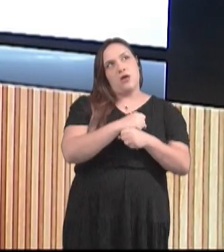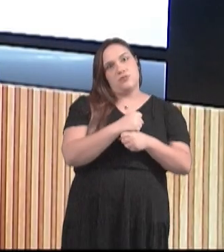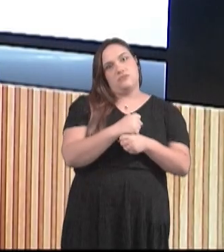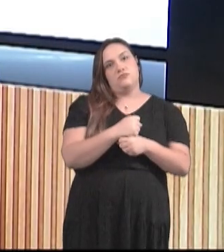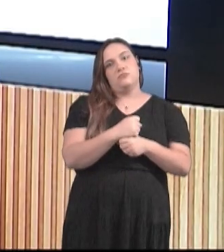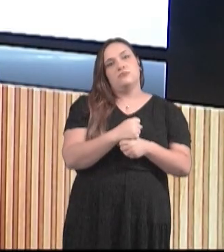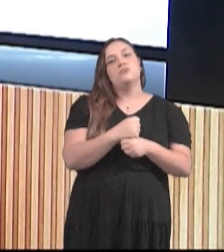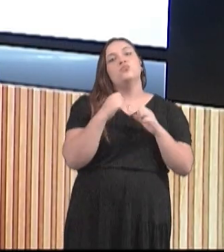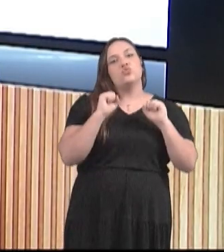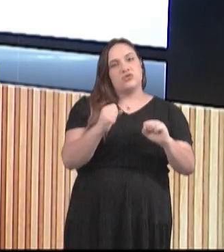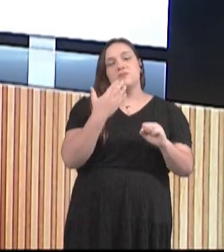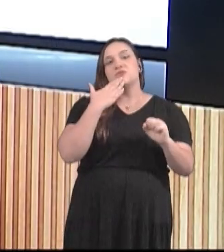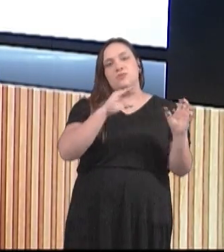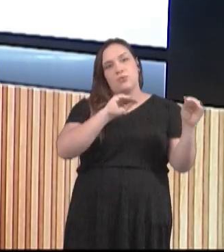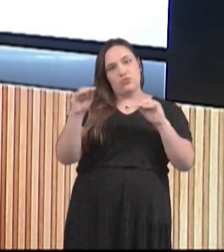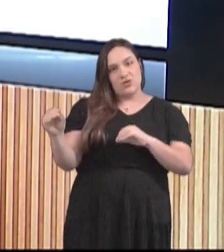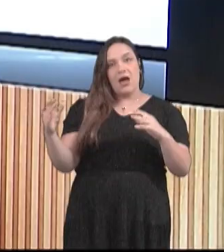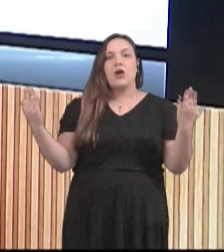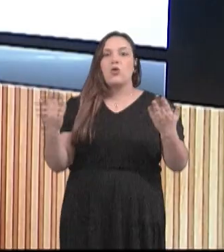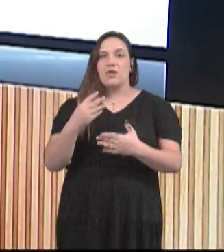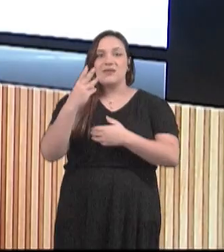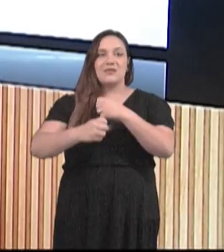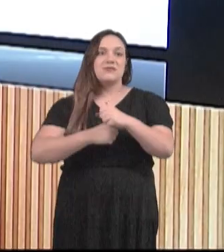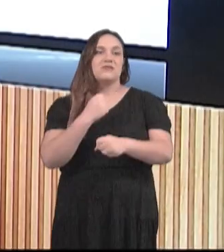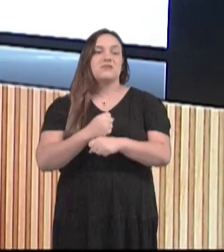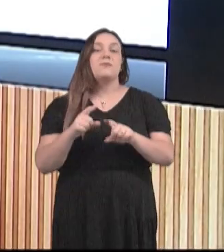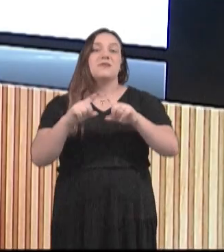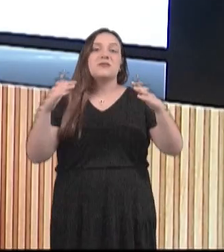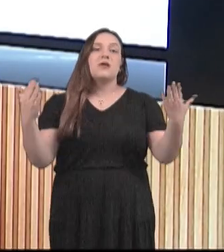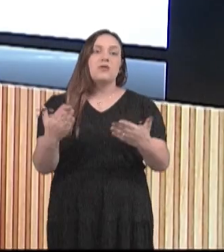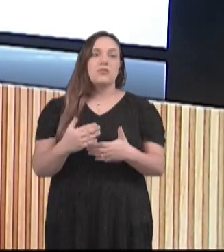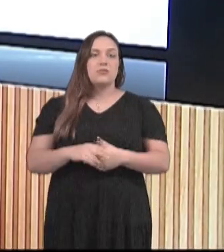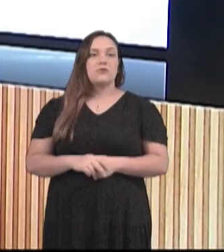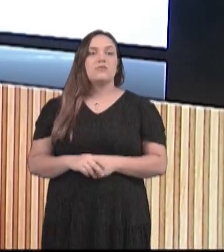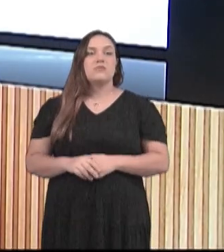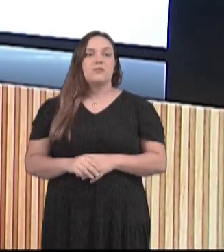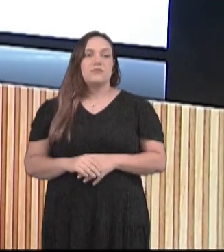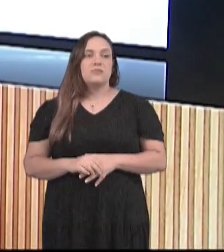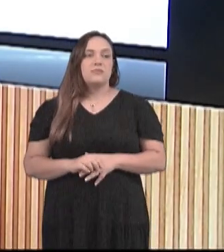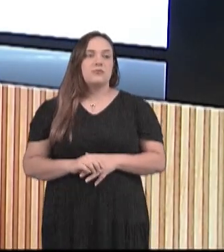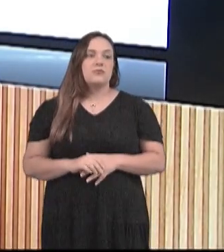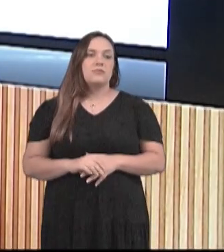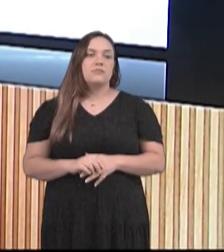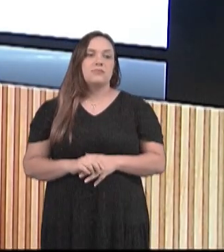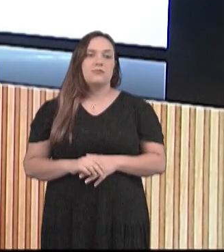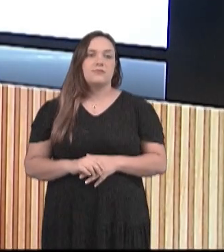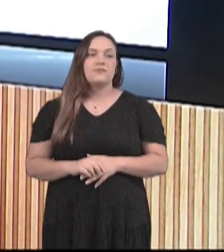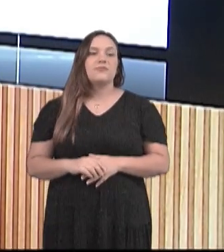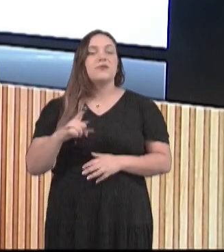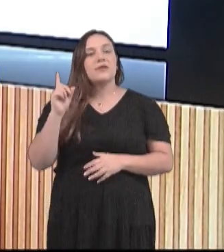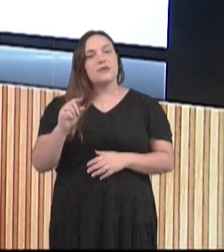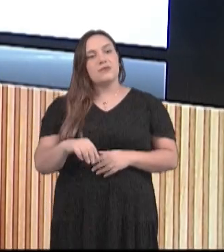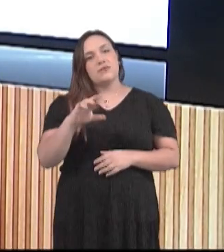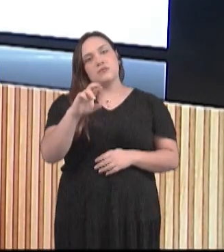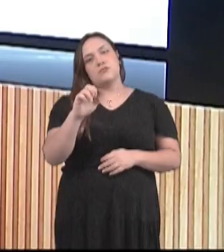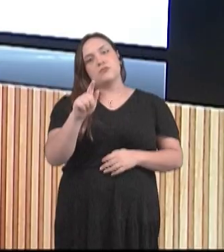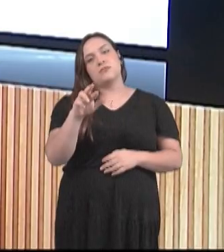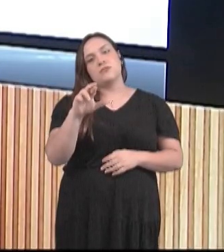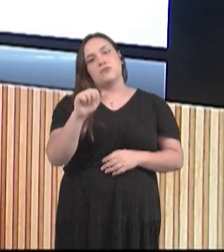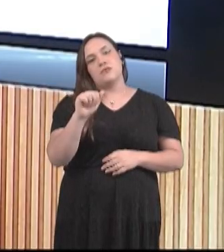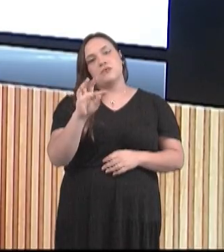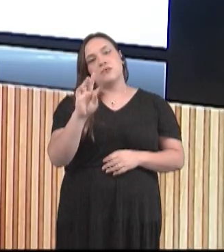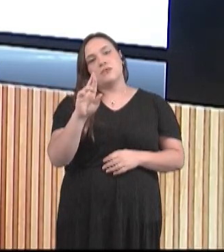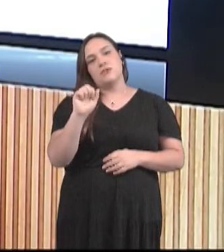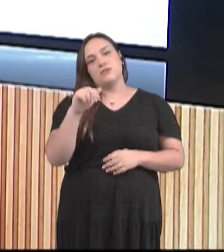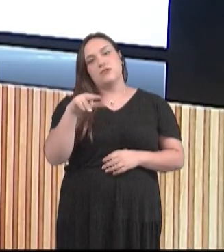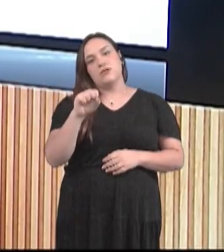bem menor. O que agora essa mudança está trazendo é a possibilidade de uma regra de transição para que os promotores que estavam em